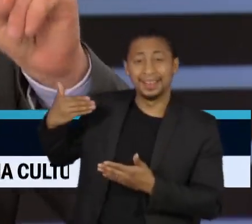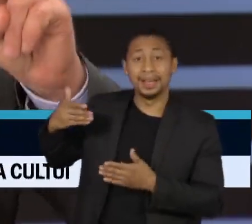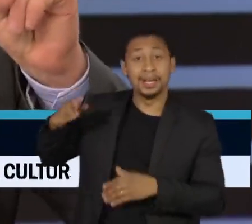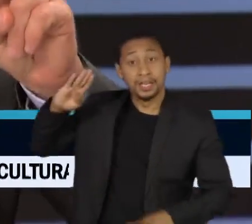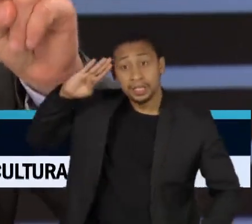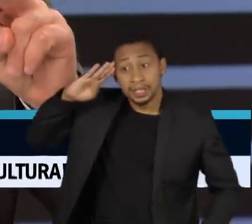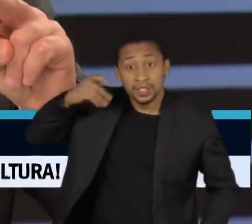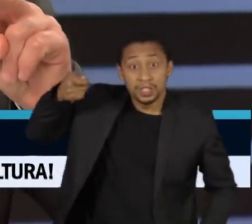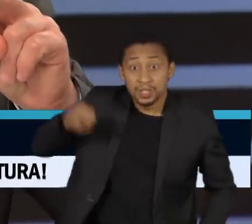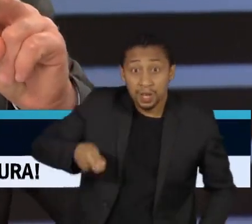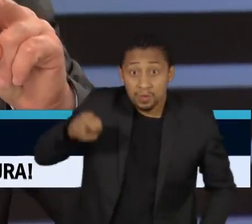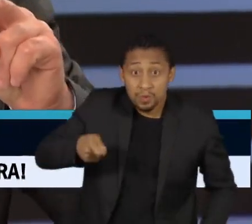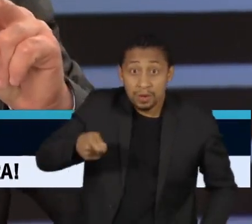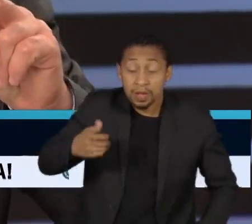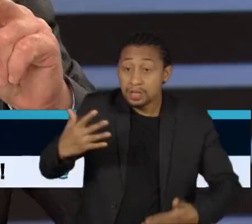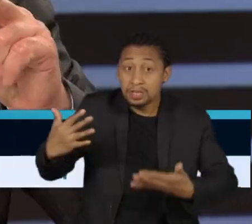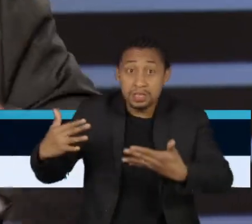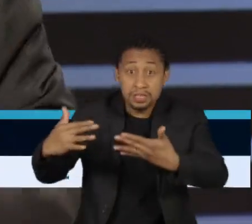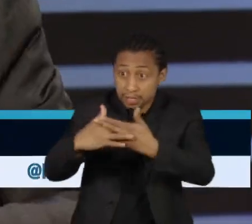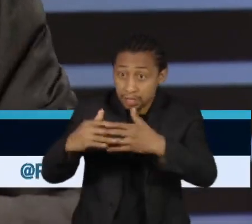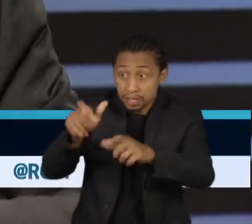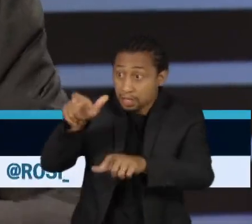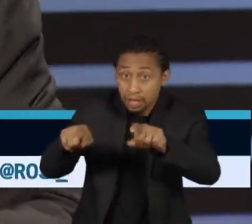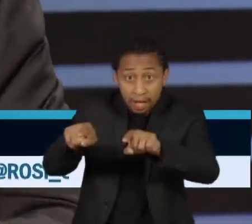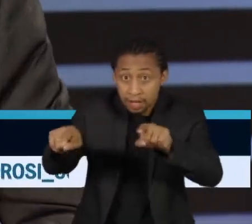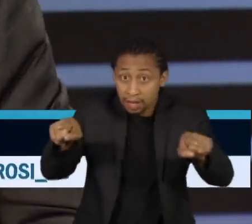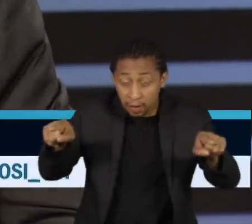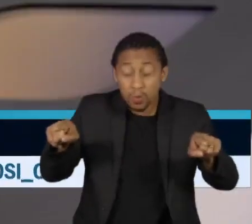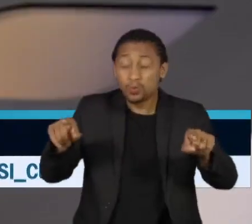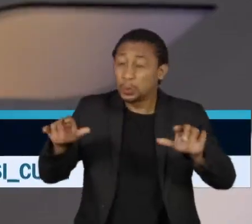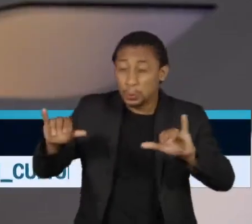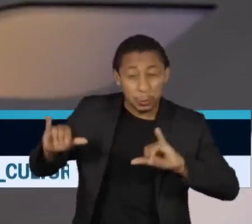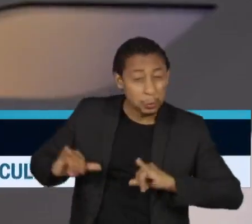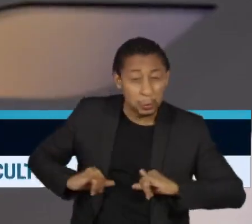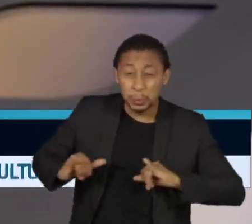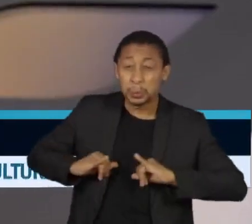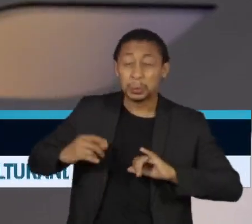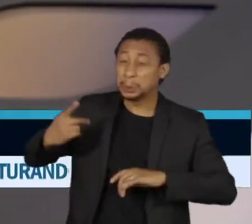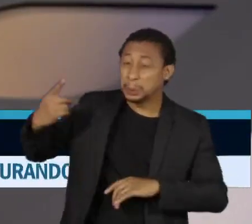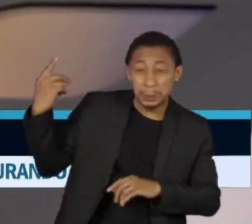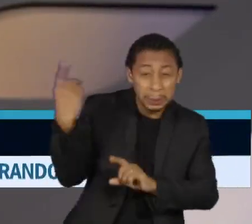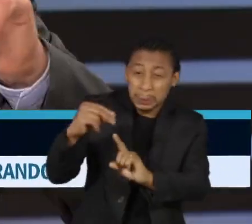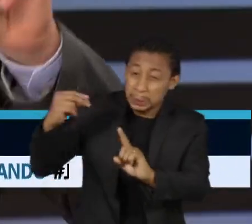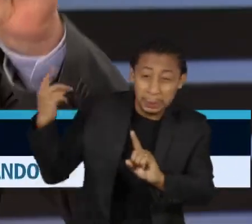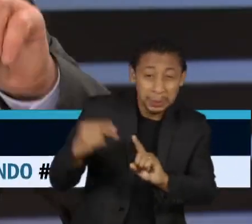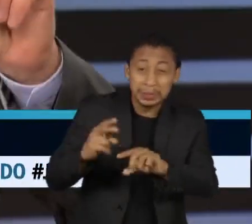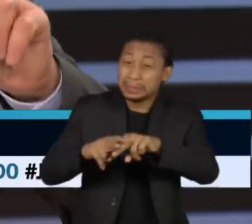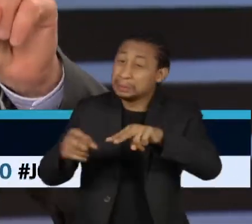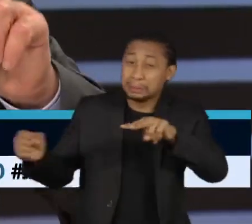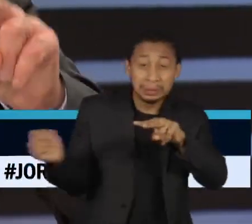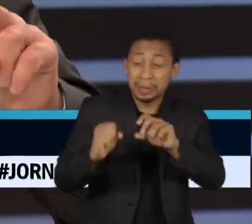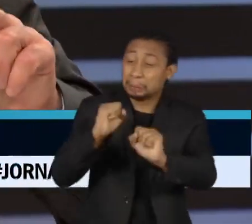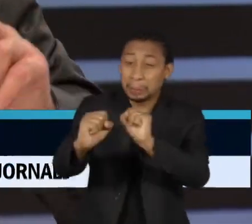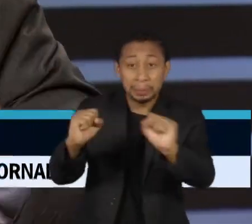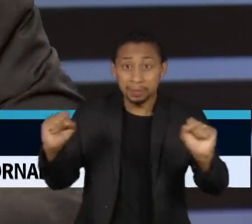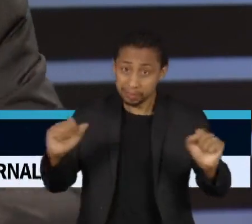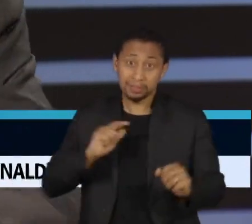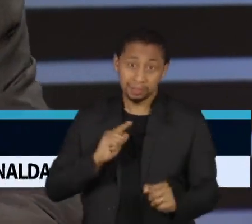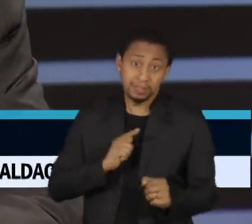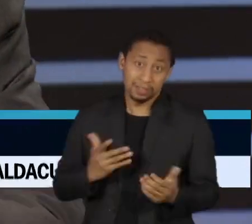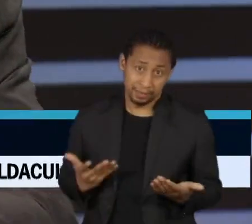monte de cidadãos de bem sendo torturados e assassinados. Como a gente vê um monte de cidadãos de